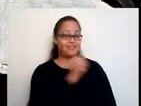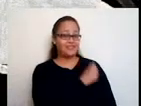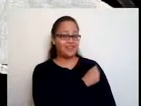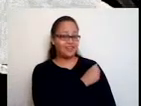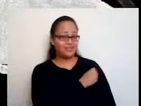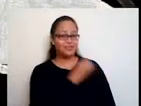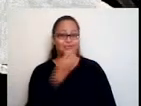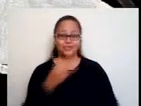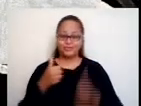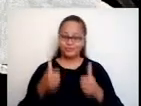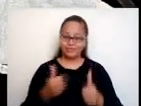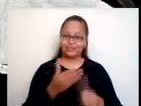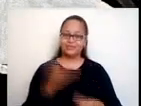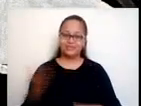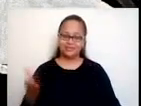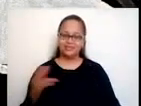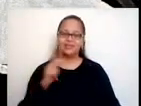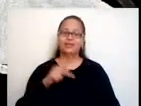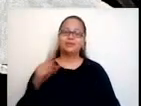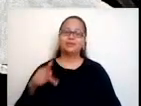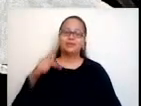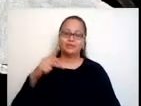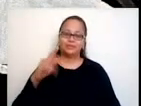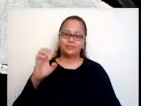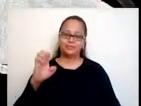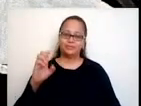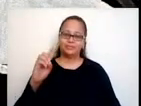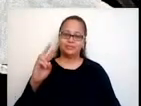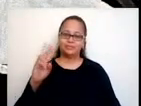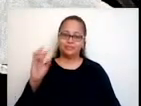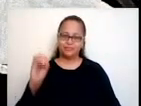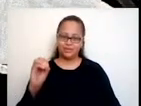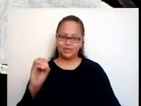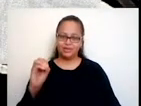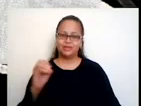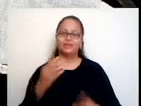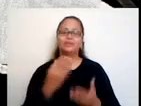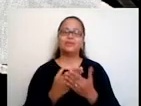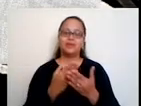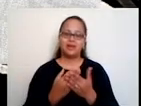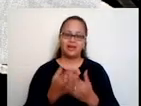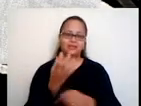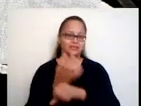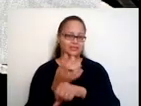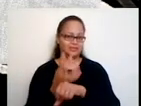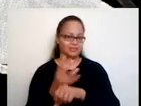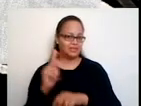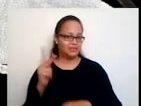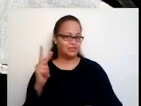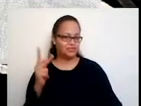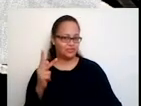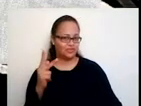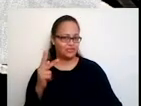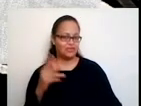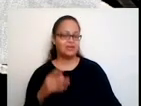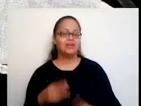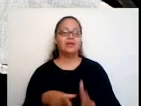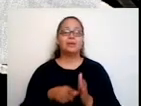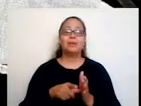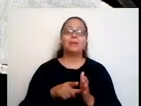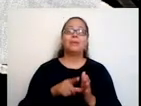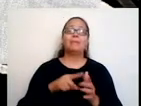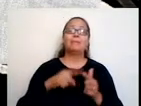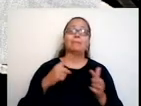Olá pessoal, tudo bem com vocês? Eu sou o professor Pedro e hoje teremos mais uma aula de história. Mas antes de